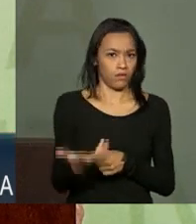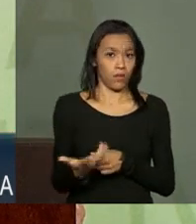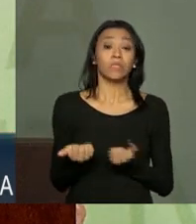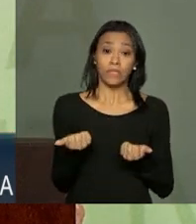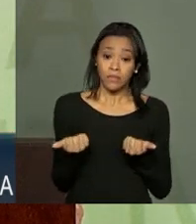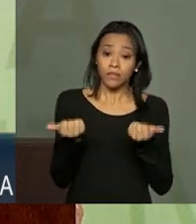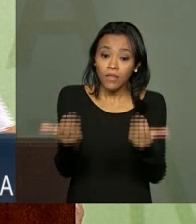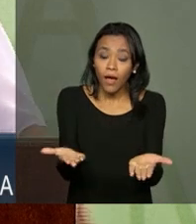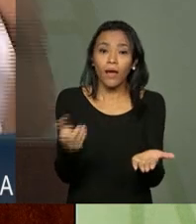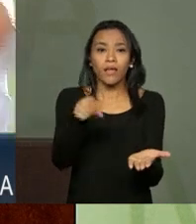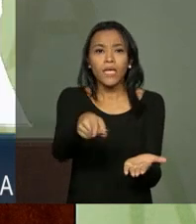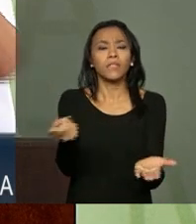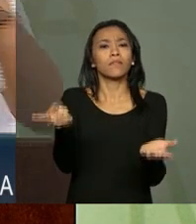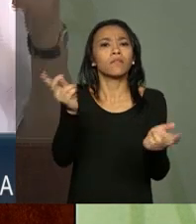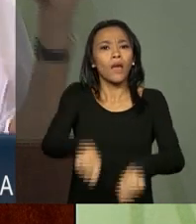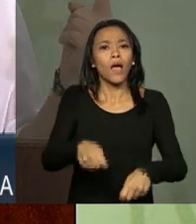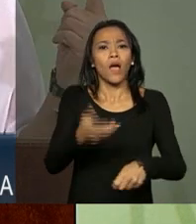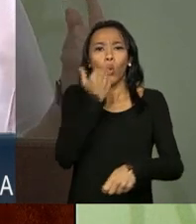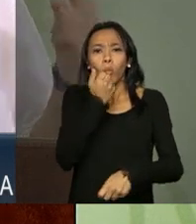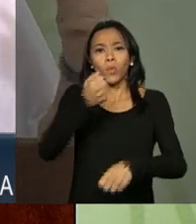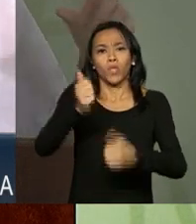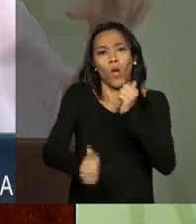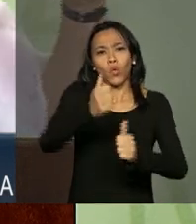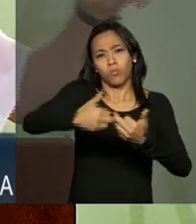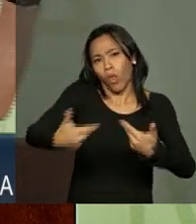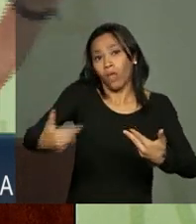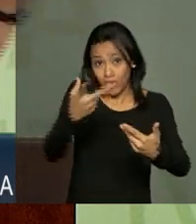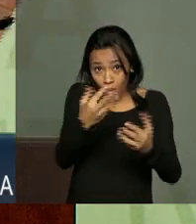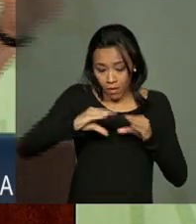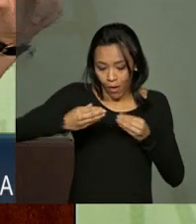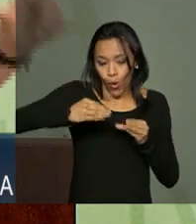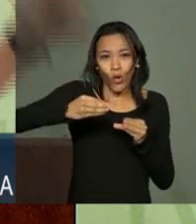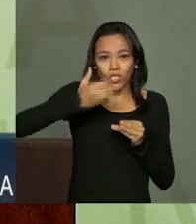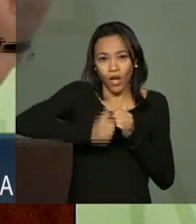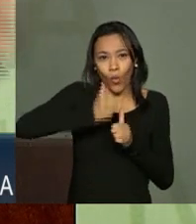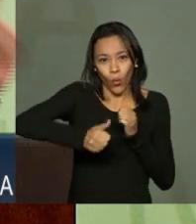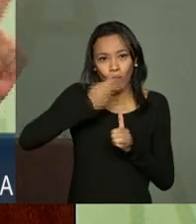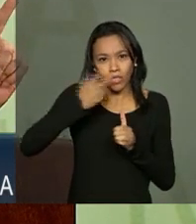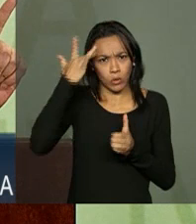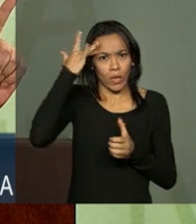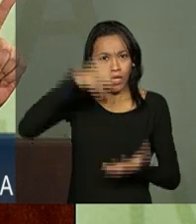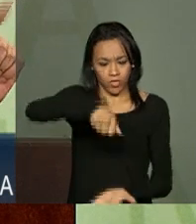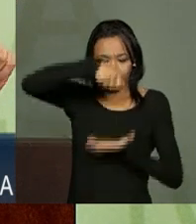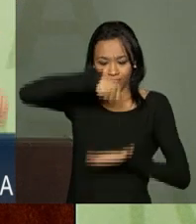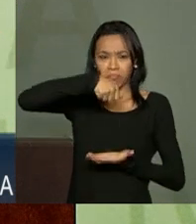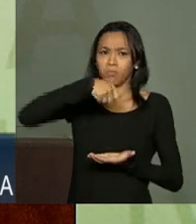dê condições para produzir aquele pacote de arroz de alta